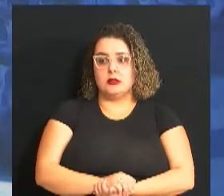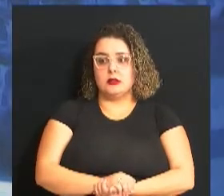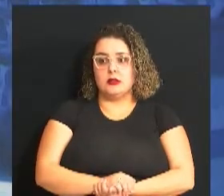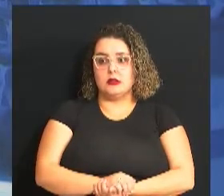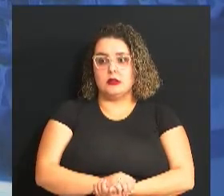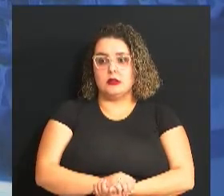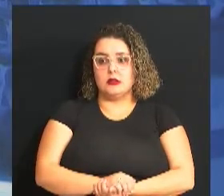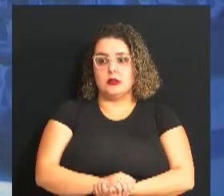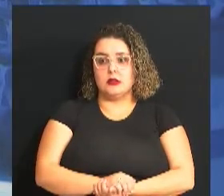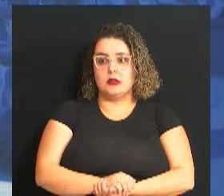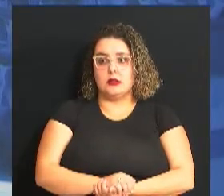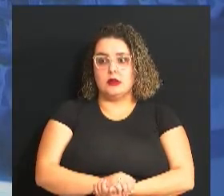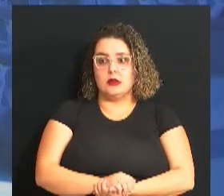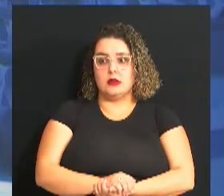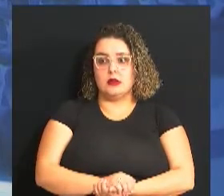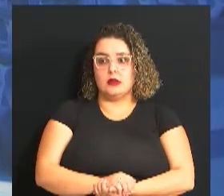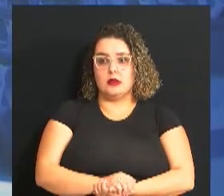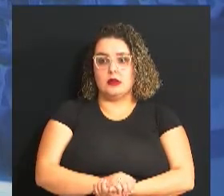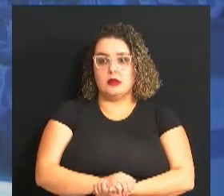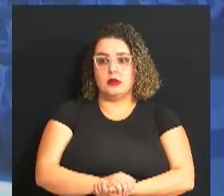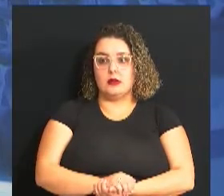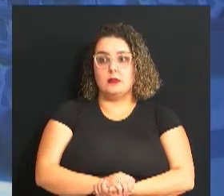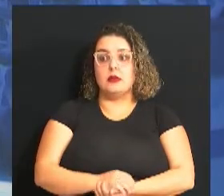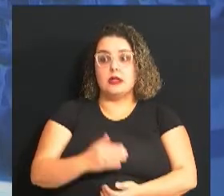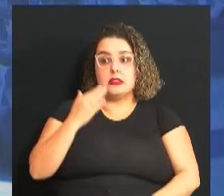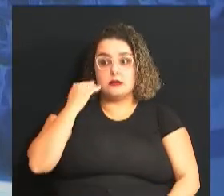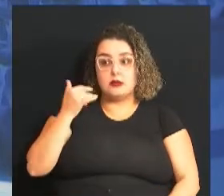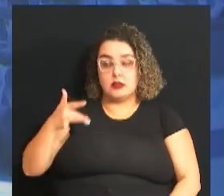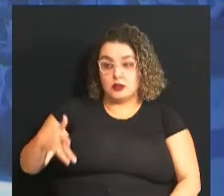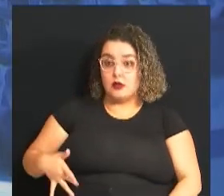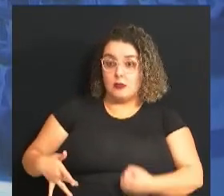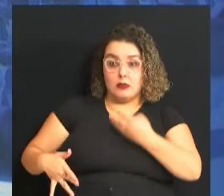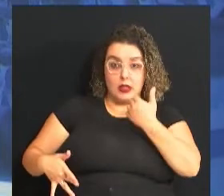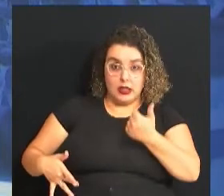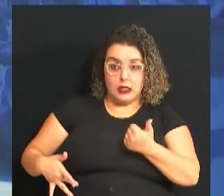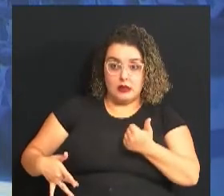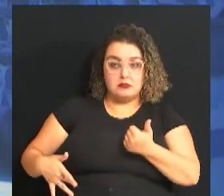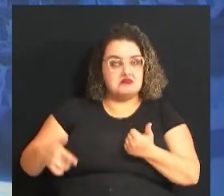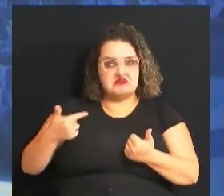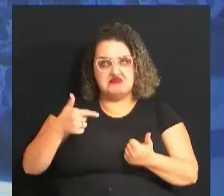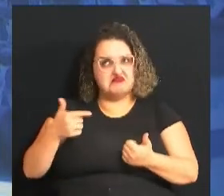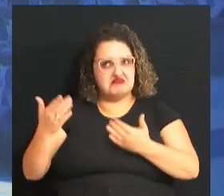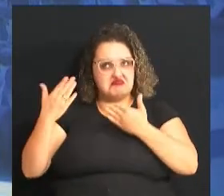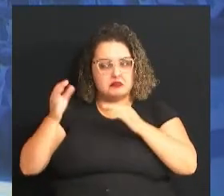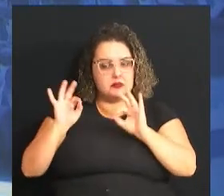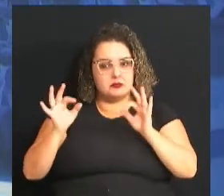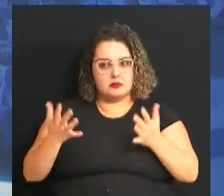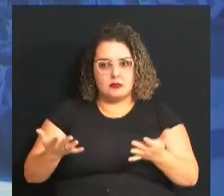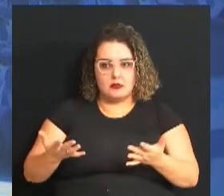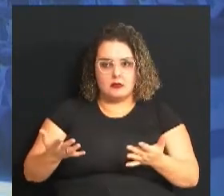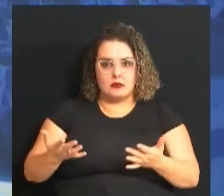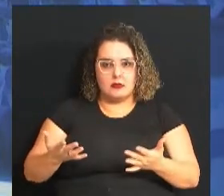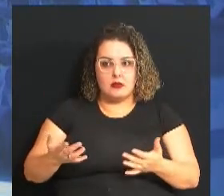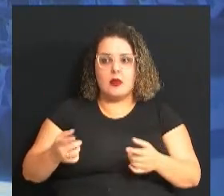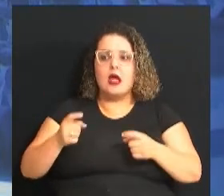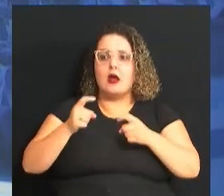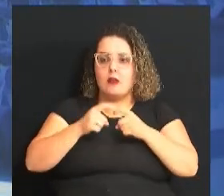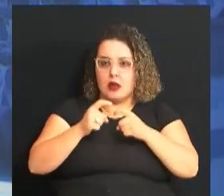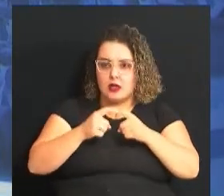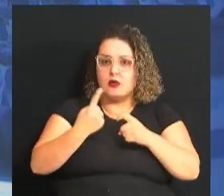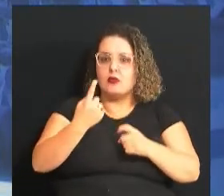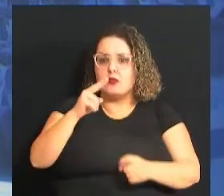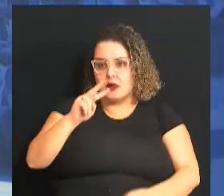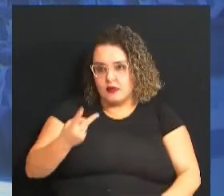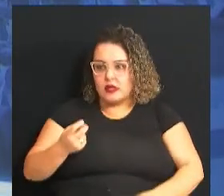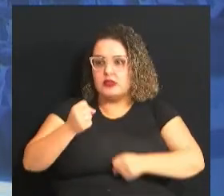Para saber se está tudo bem com o nosso fígado aí, mesmo a pessoa não tendo desconfiança de nada. O ideal é procurar o médico pelo menos uma vez ao